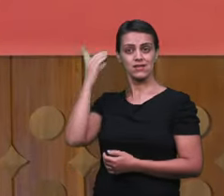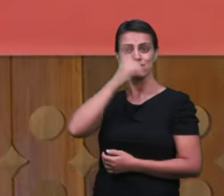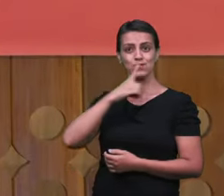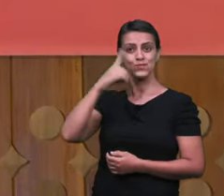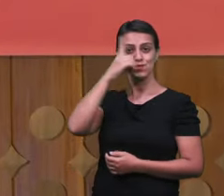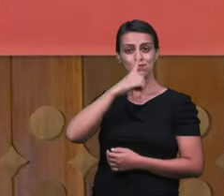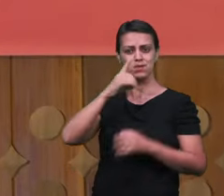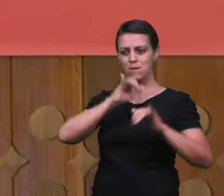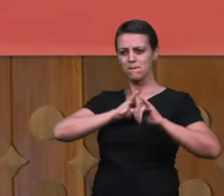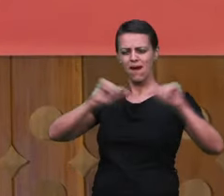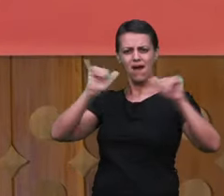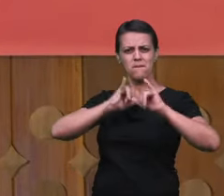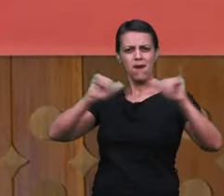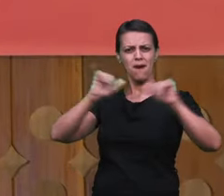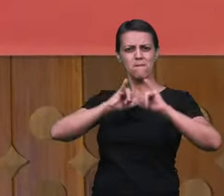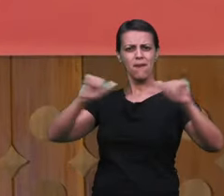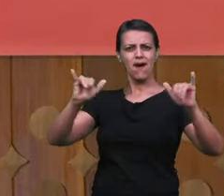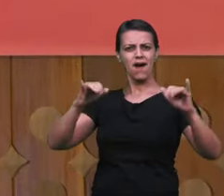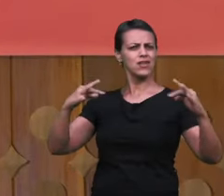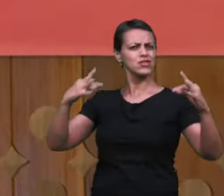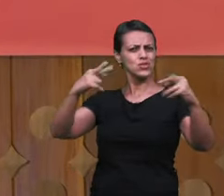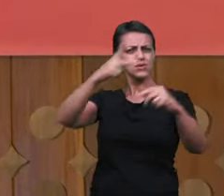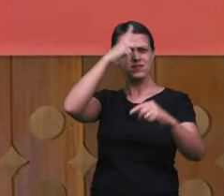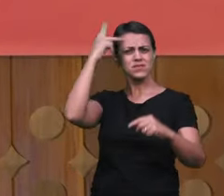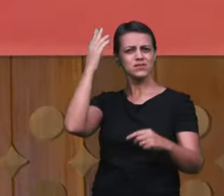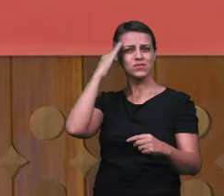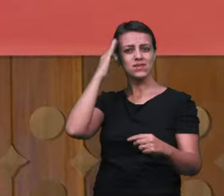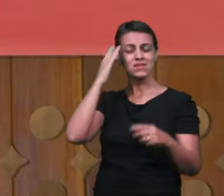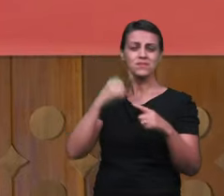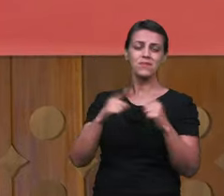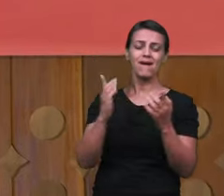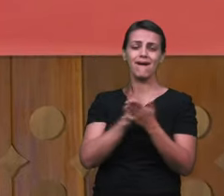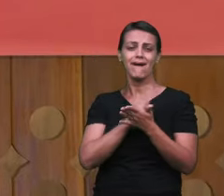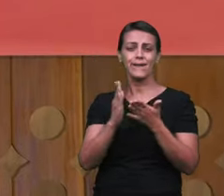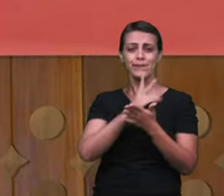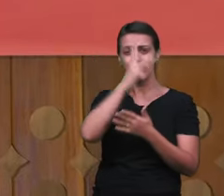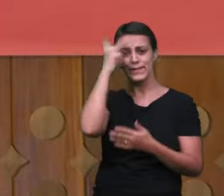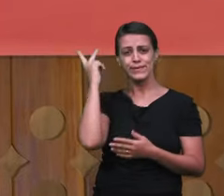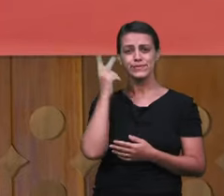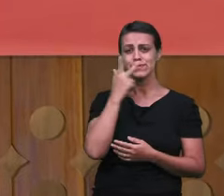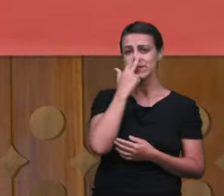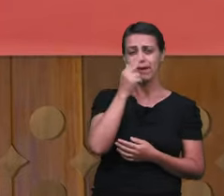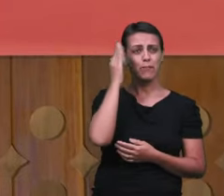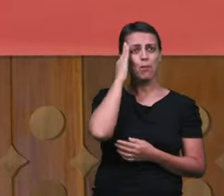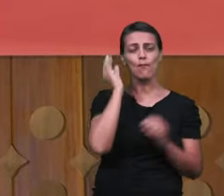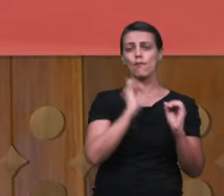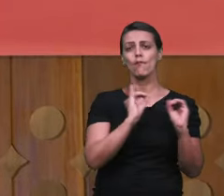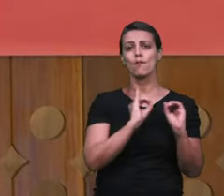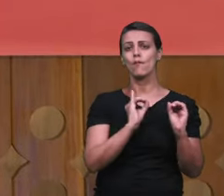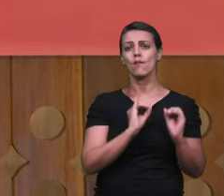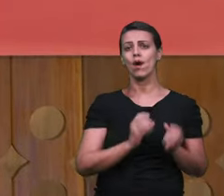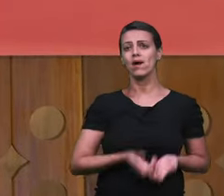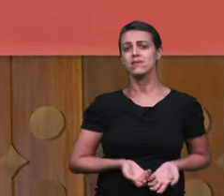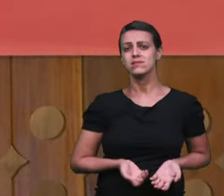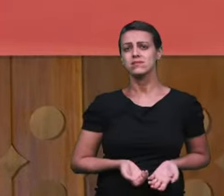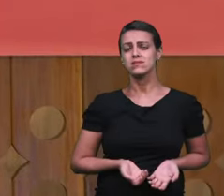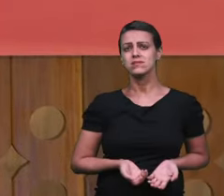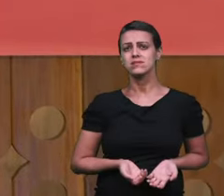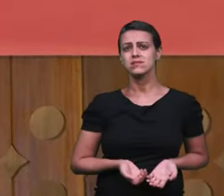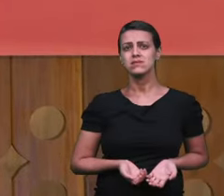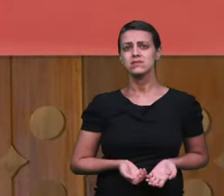Pedro se passou, não entendeu. 3 meses de preparo, não entendeu. Eu pergunto, ele deve estar em outra obra, deve ir